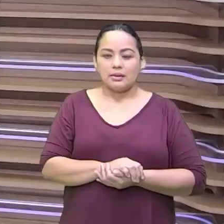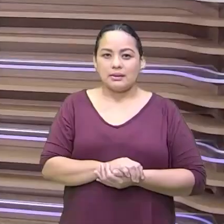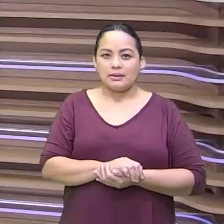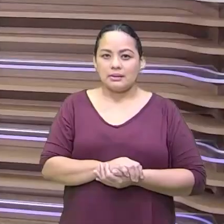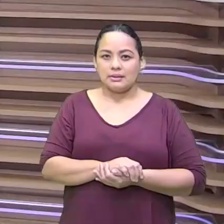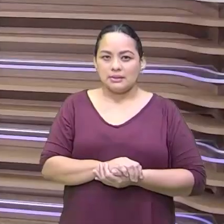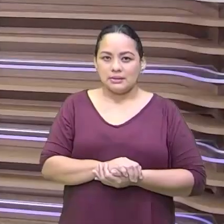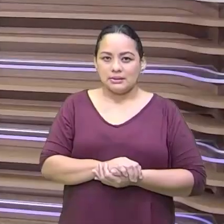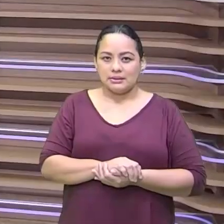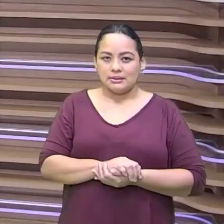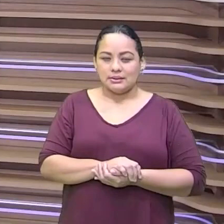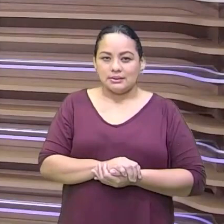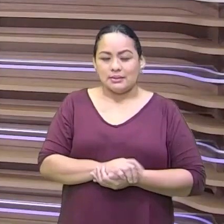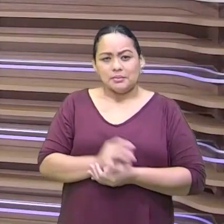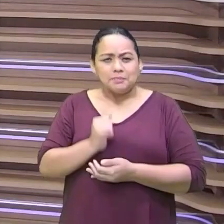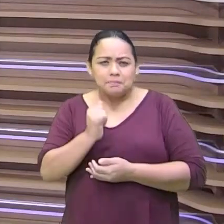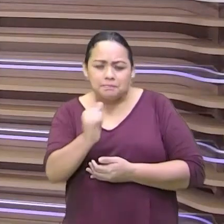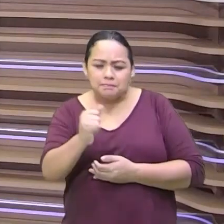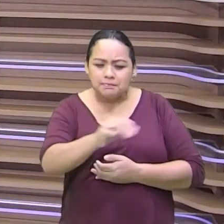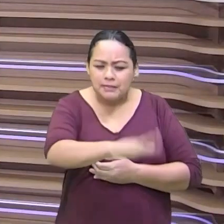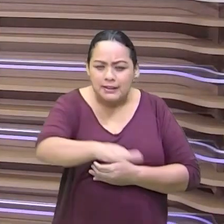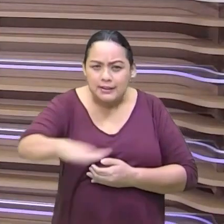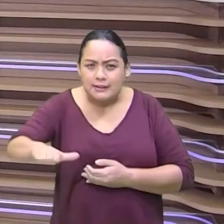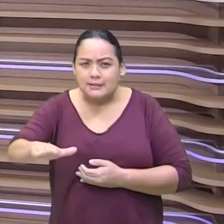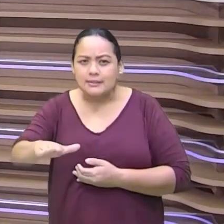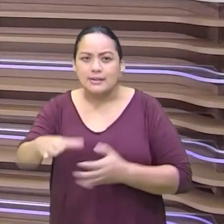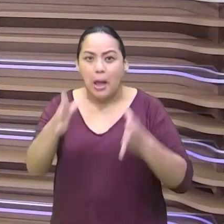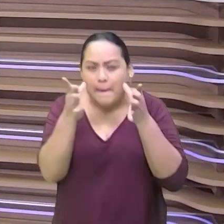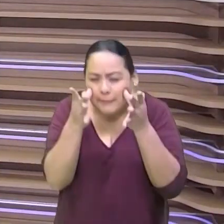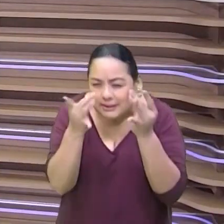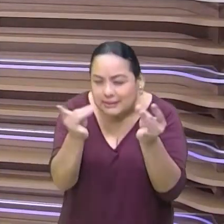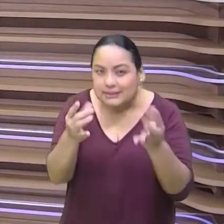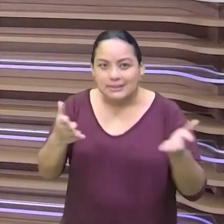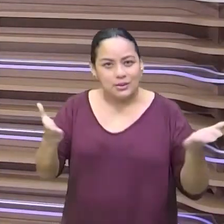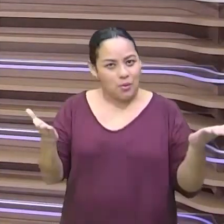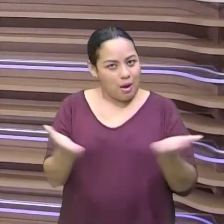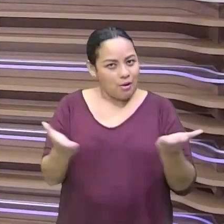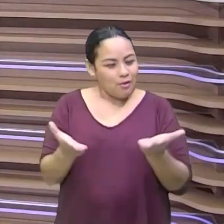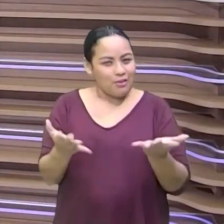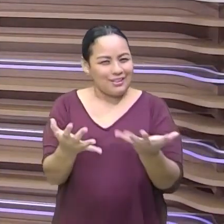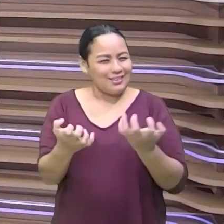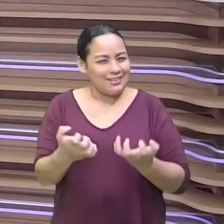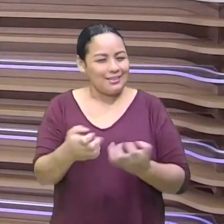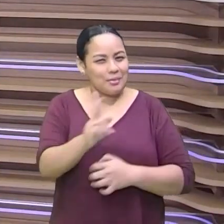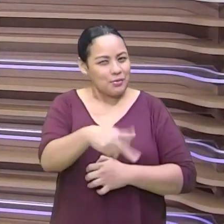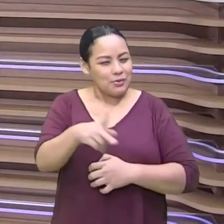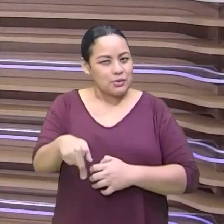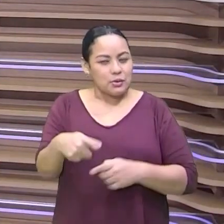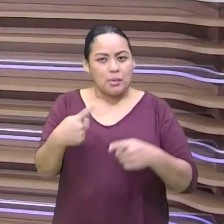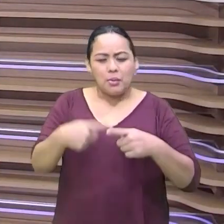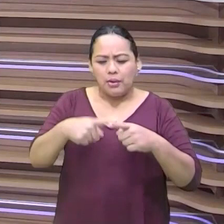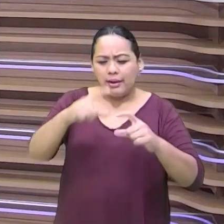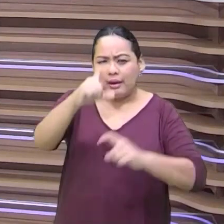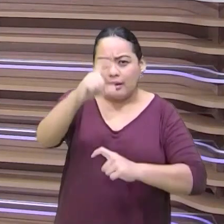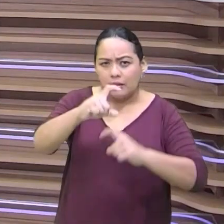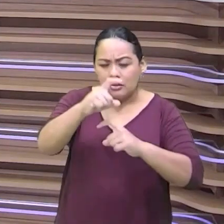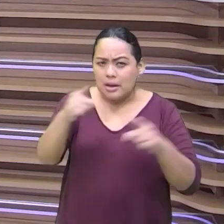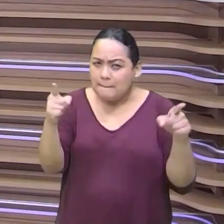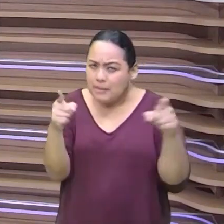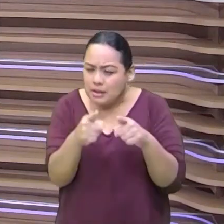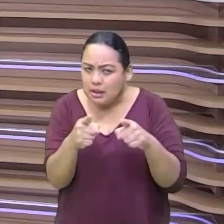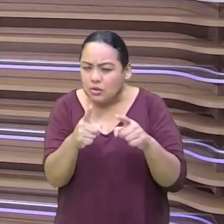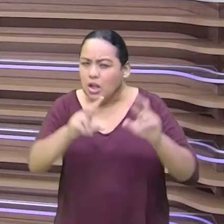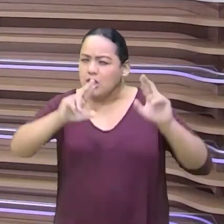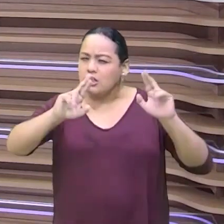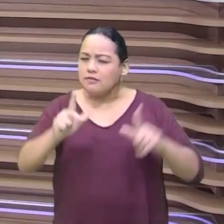importante. Crianças, eu quero que vocês prestem muita atenção. Veja bem, tirinha é